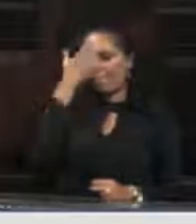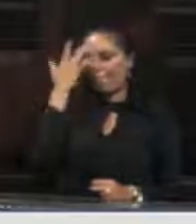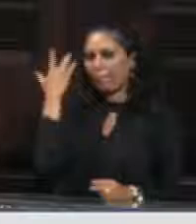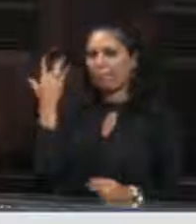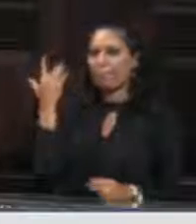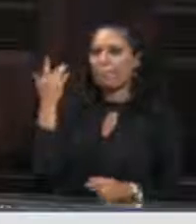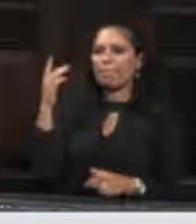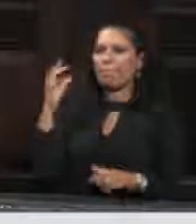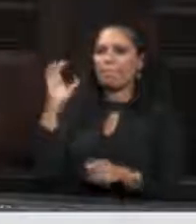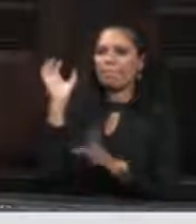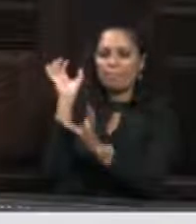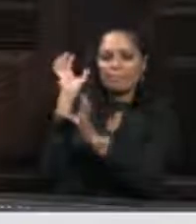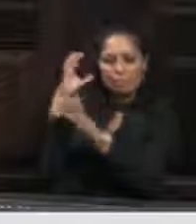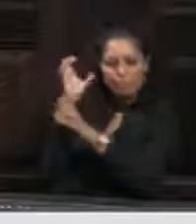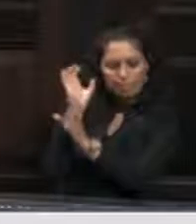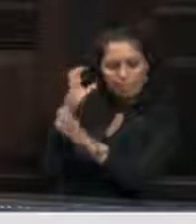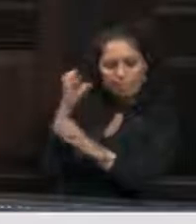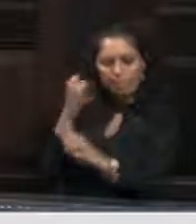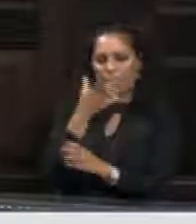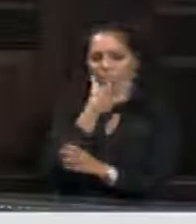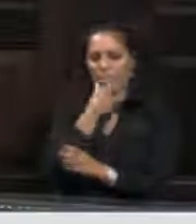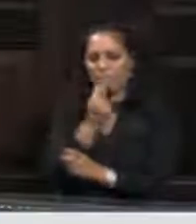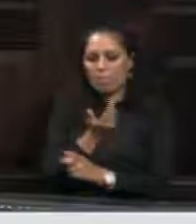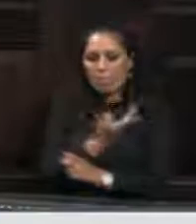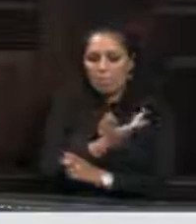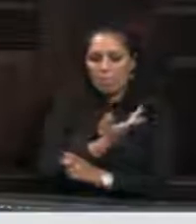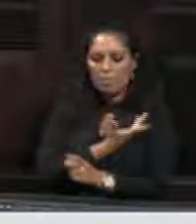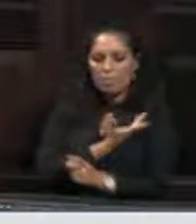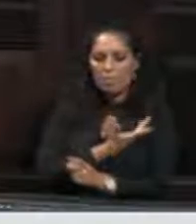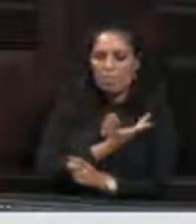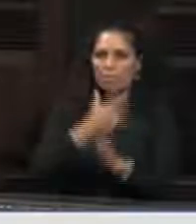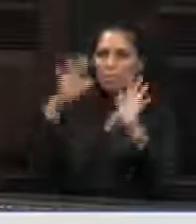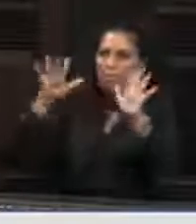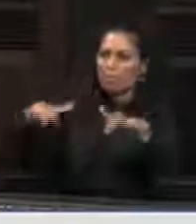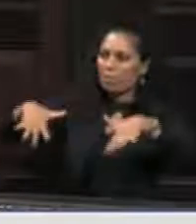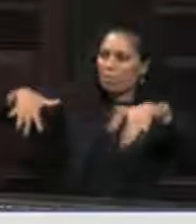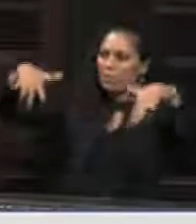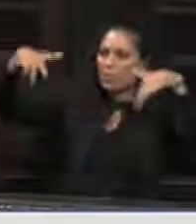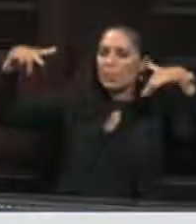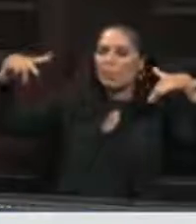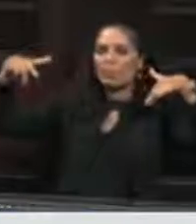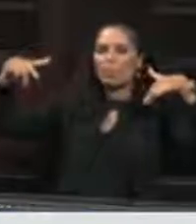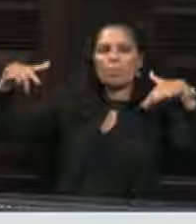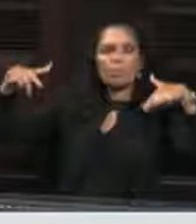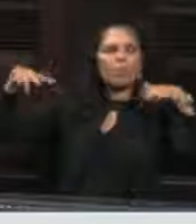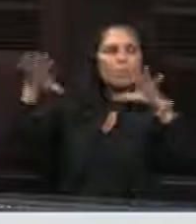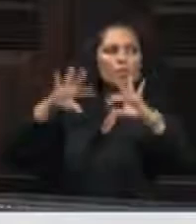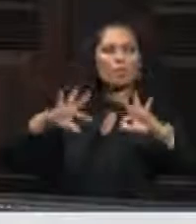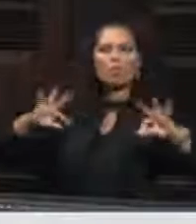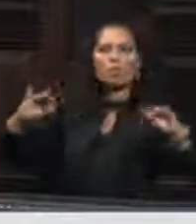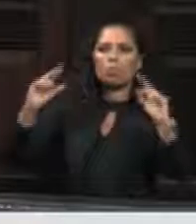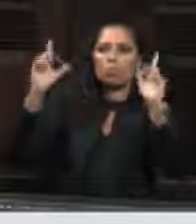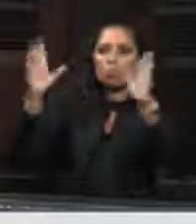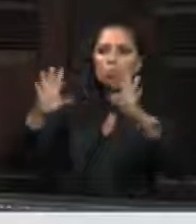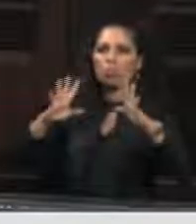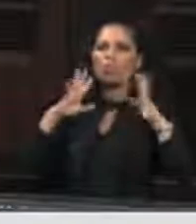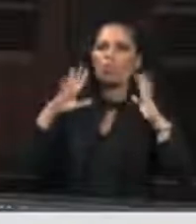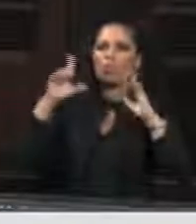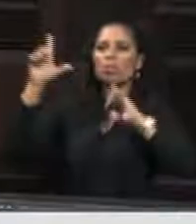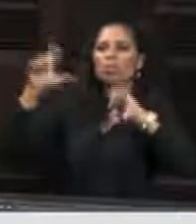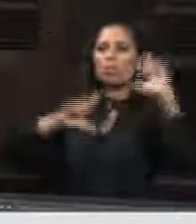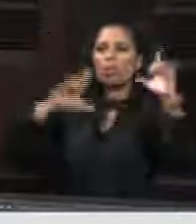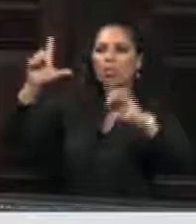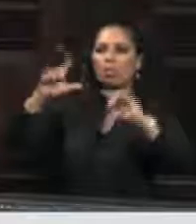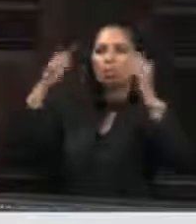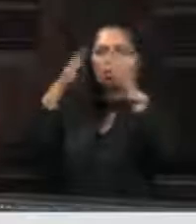funcionários, imprensa, companheiros e companheiras que ocupam as dependências da galeria, aqueles que nos assistem pela TV Alege e